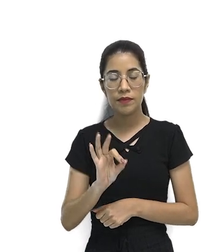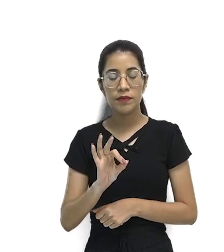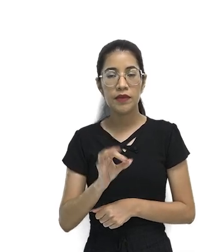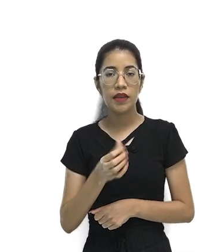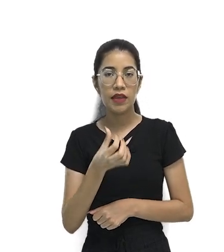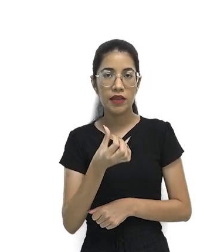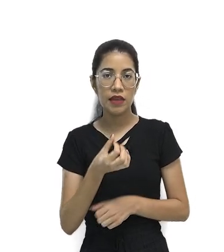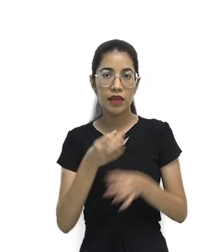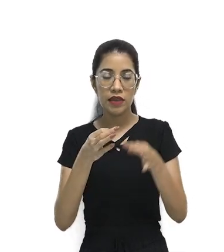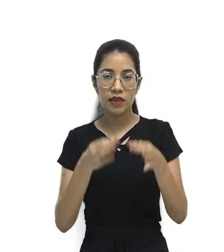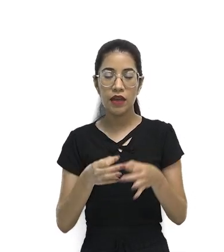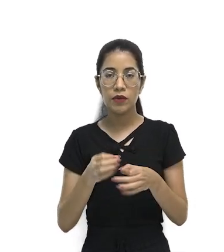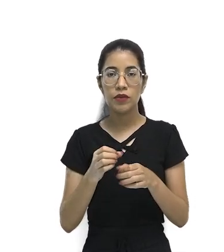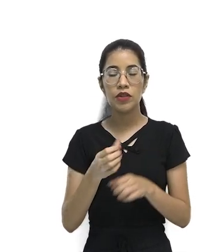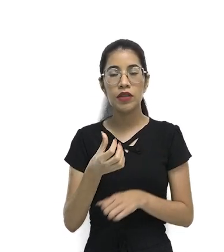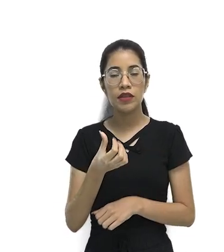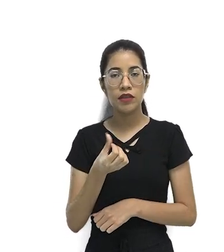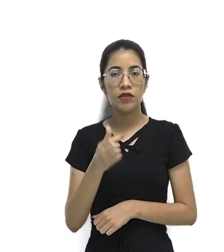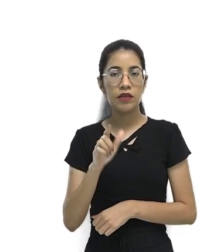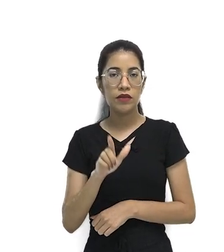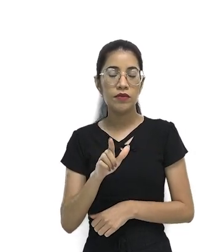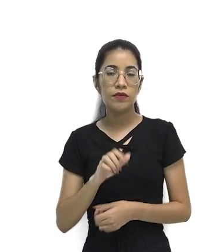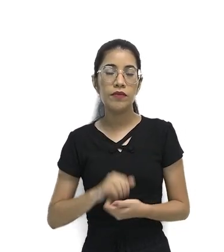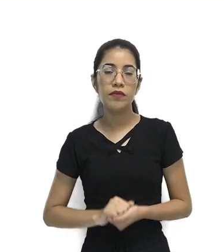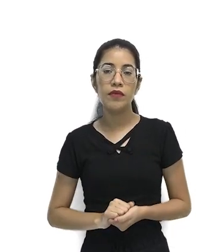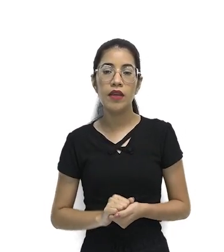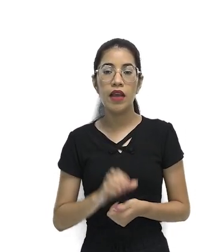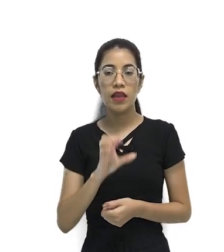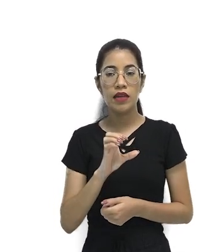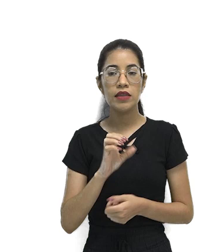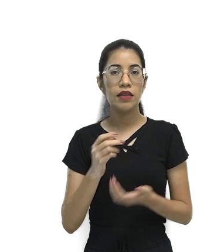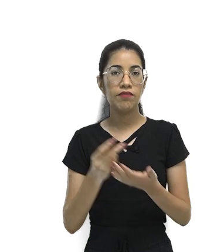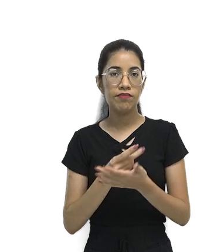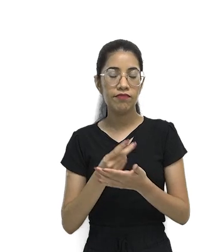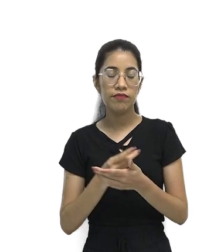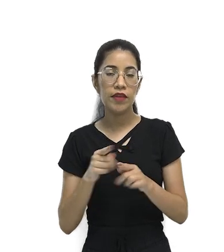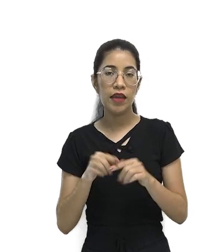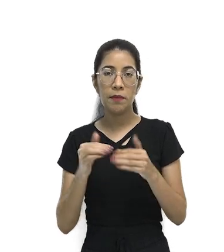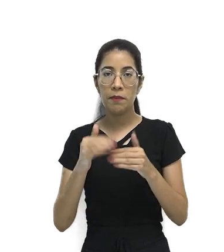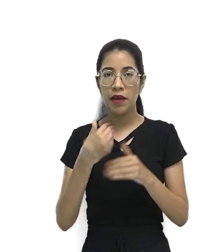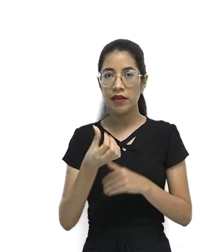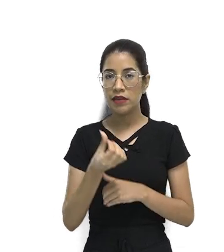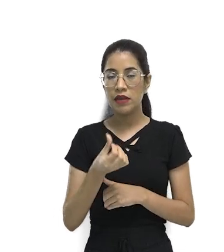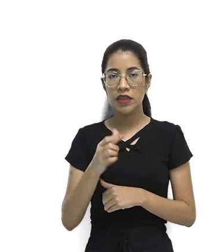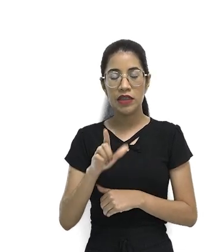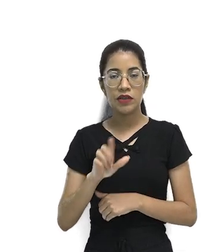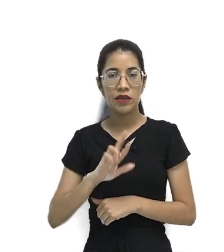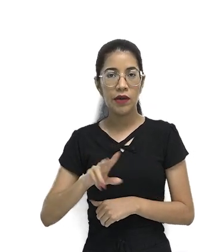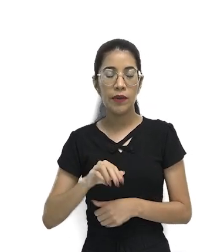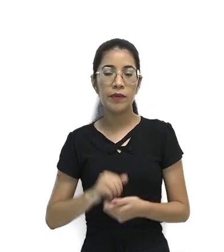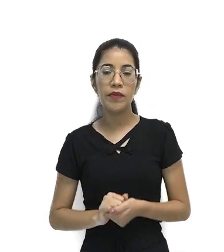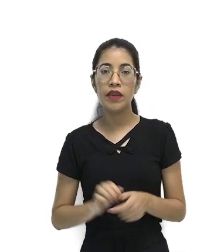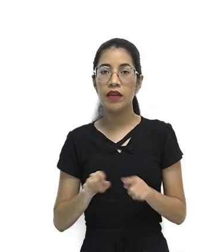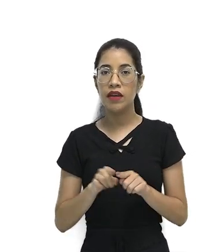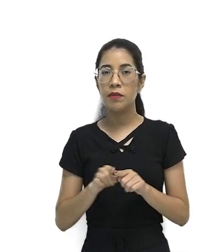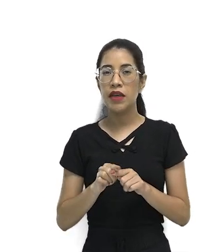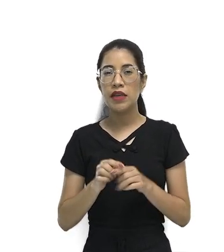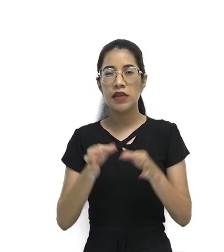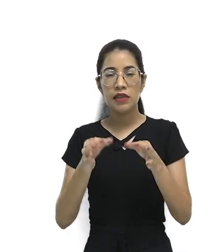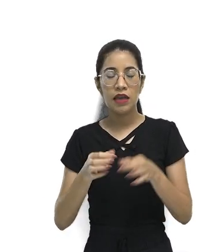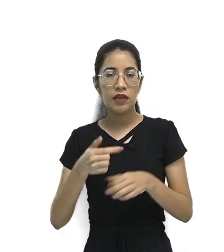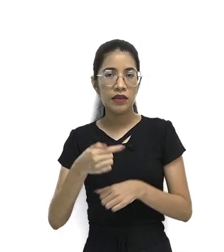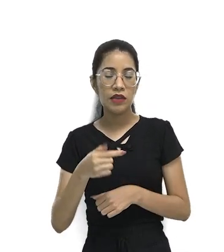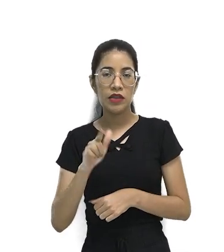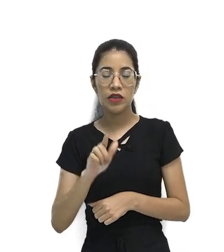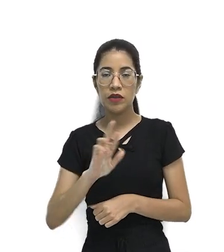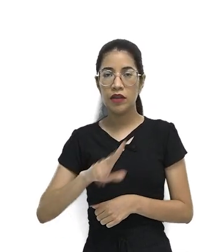de gasolina. Na letra C, um pouco mais de 6 litros? Não. Letra D, exatamente 7 litros? Também não. Então, a